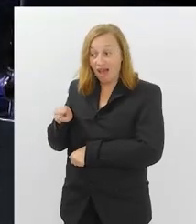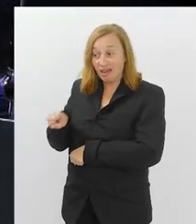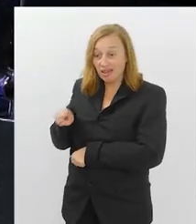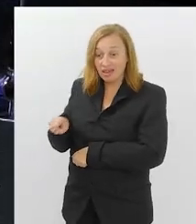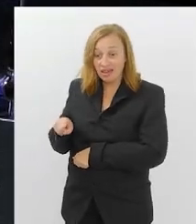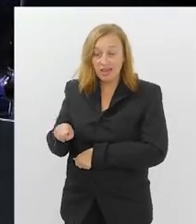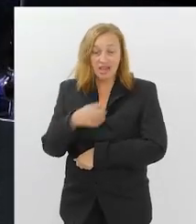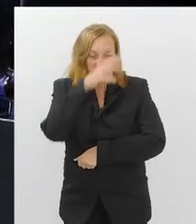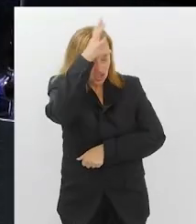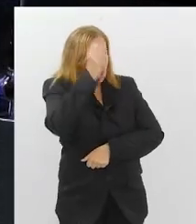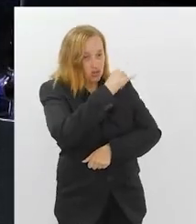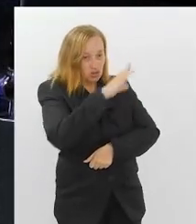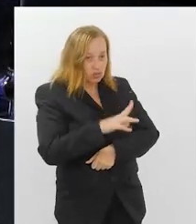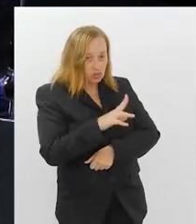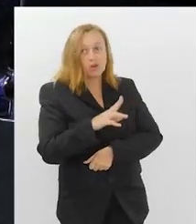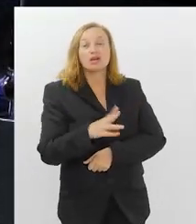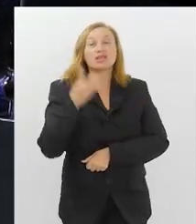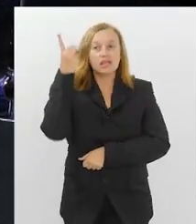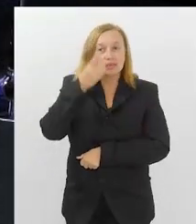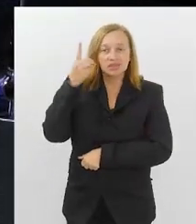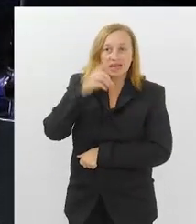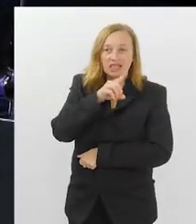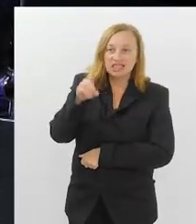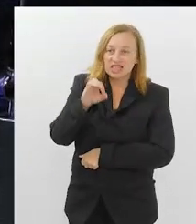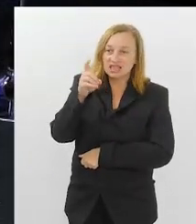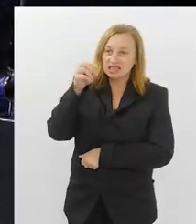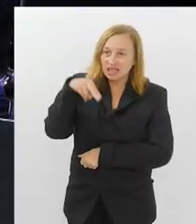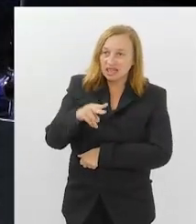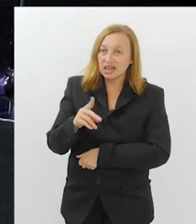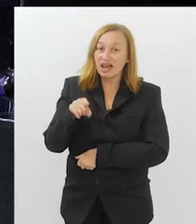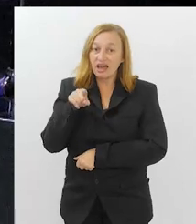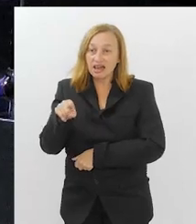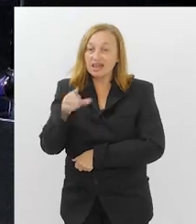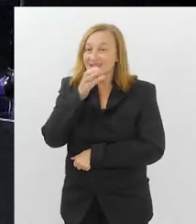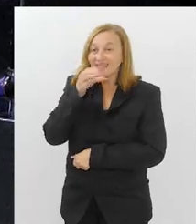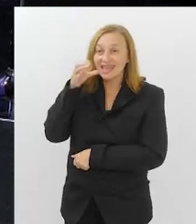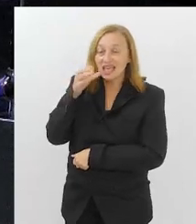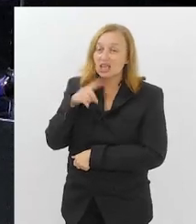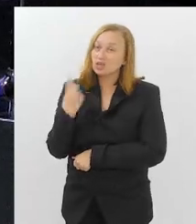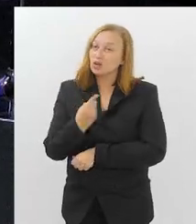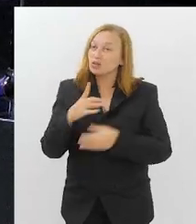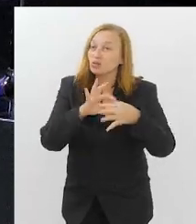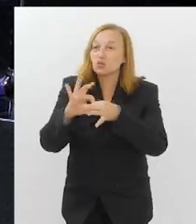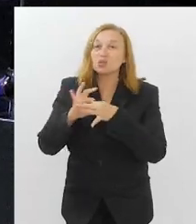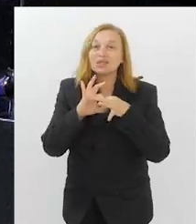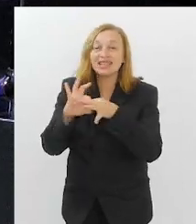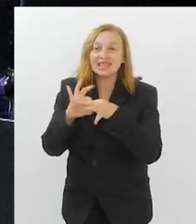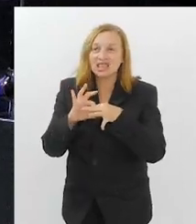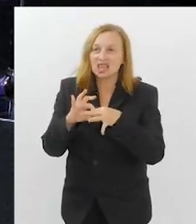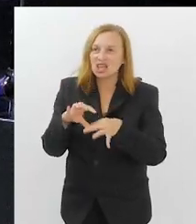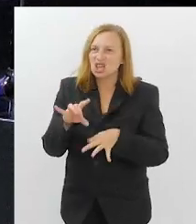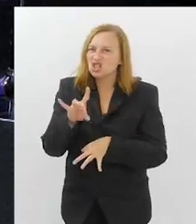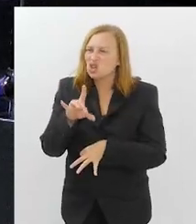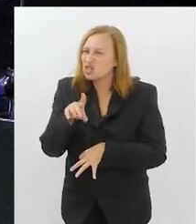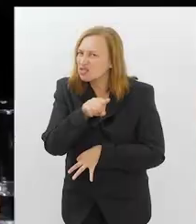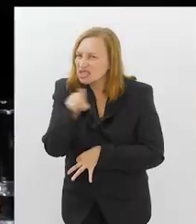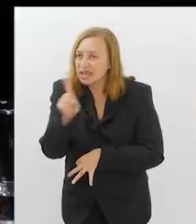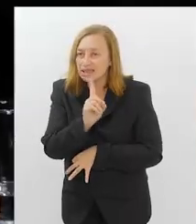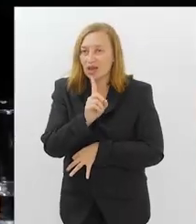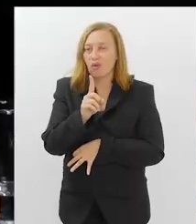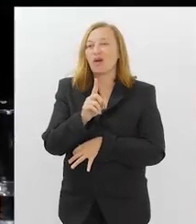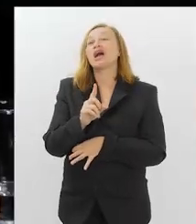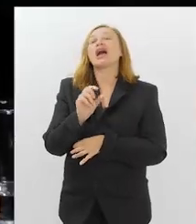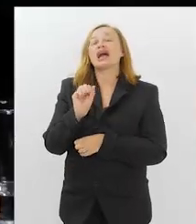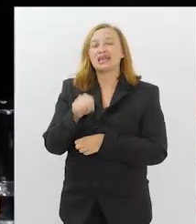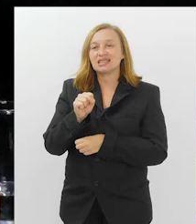doutora Mônica, aqui, tia Ju, aqui, deputada Zeidan, deputada Sérgio, nós estamos integradas, unidas, vocês